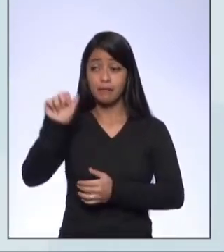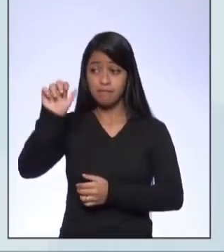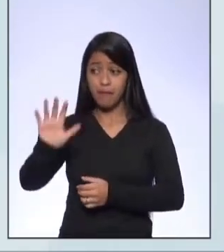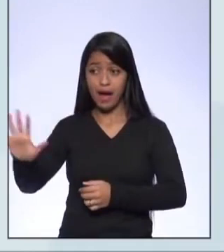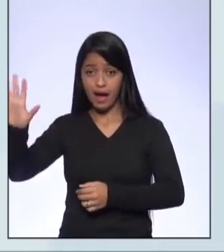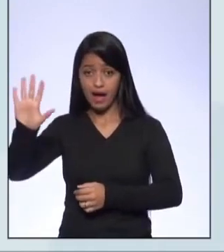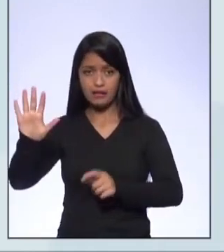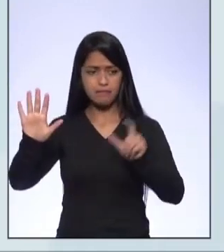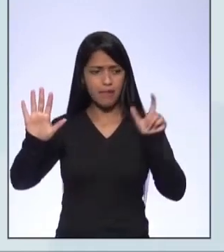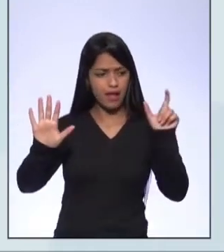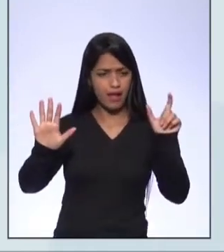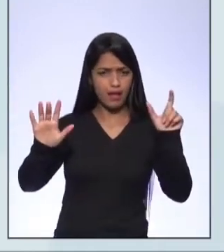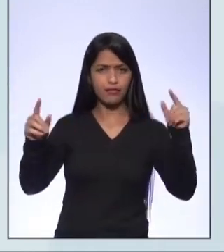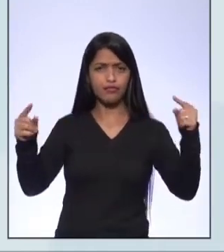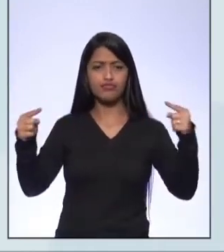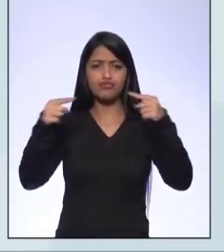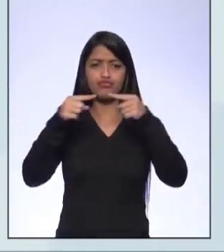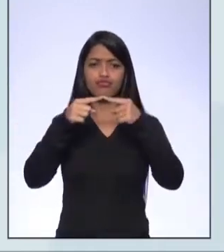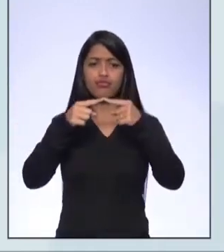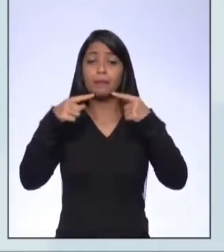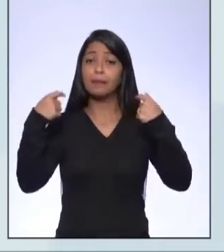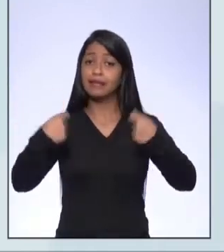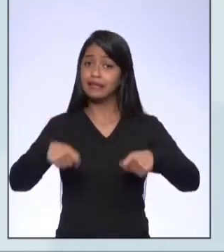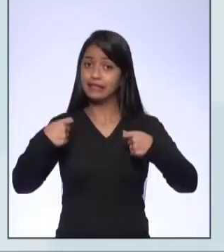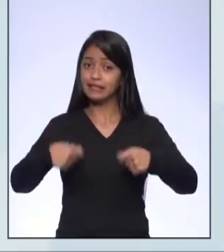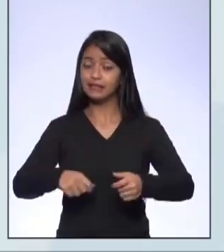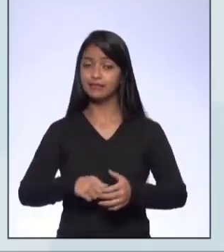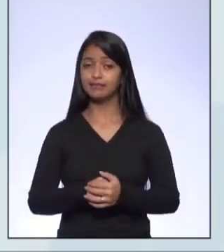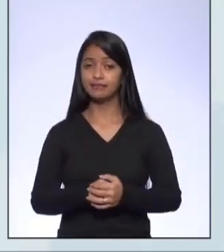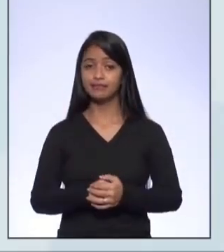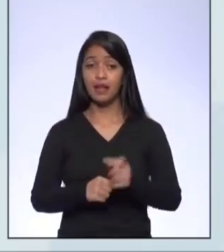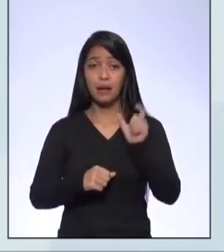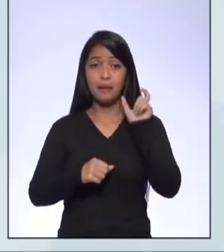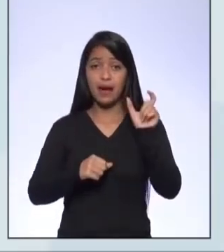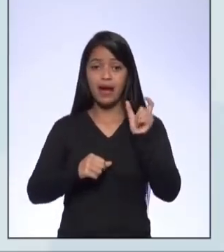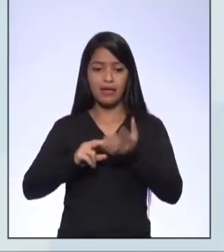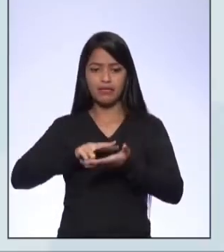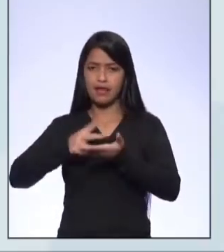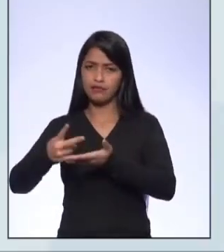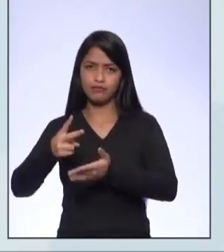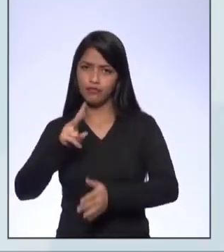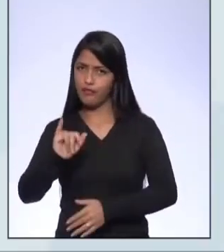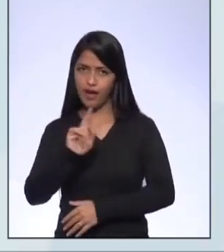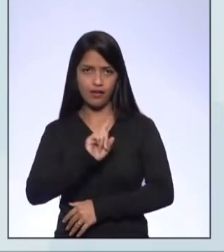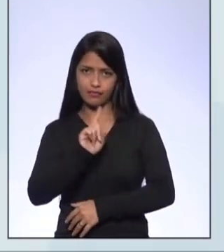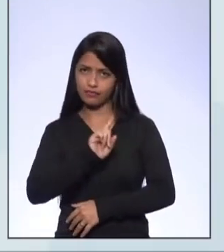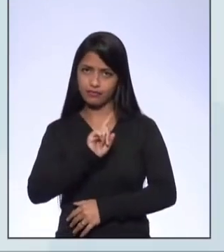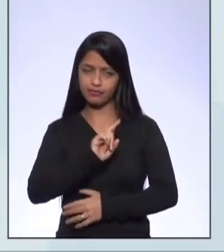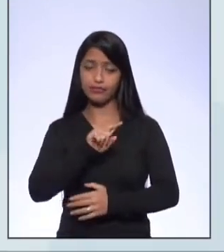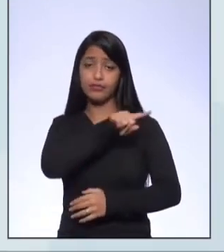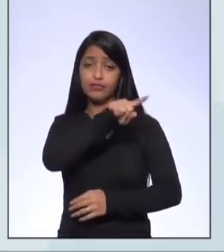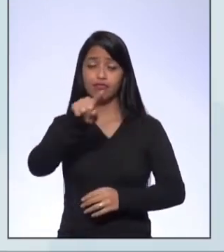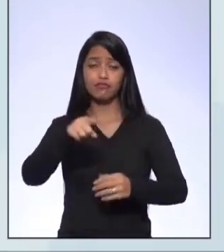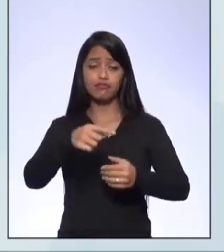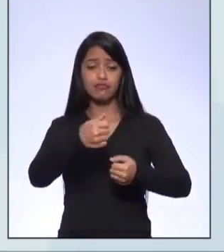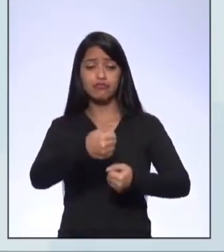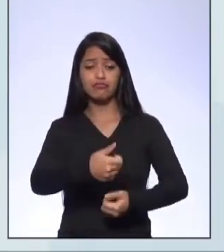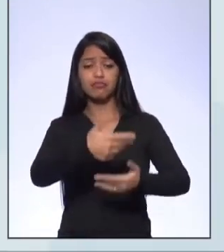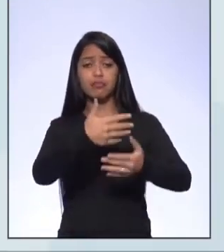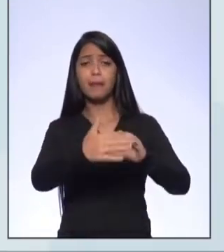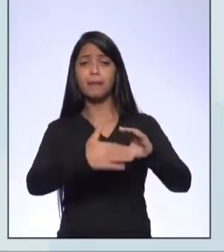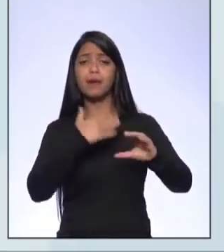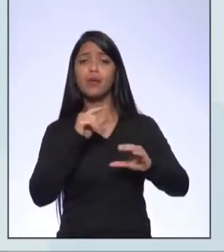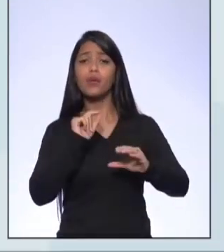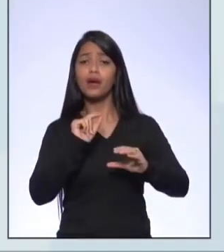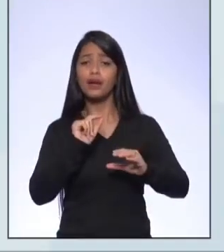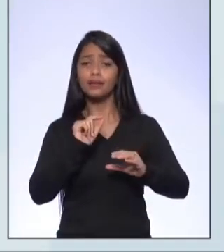aí. A gente não vai traduzir as palavras, até porque já tem a figura. O que vocês vão fazer no chat? Vocês vão colocar as respostas,